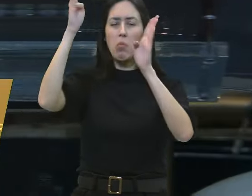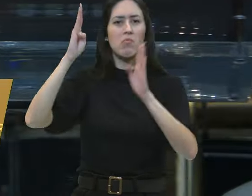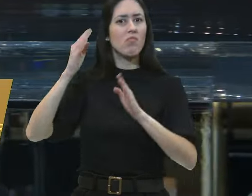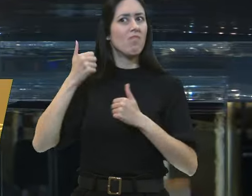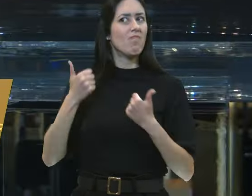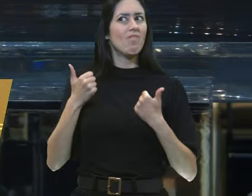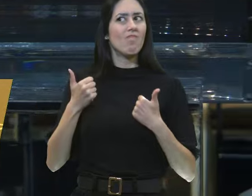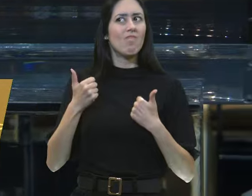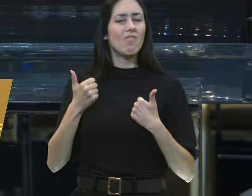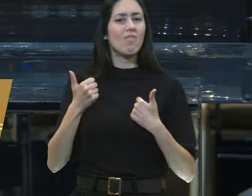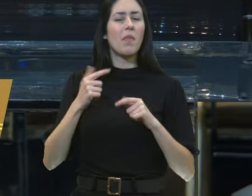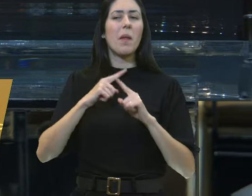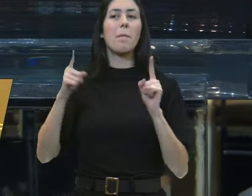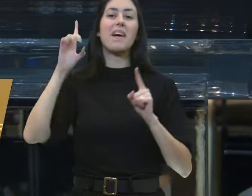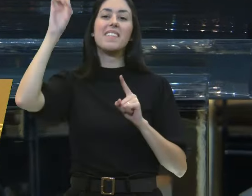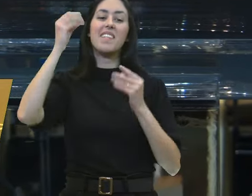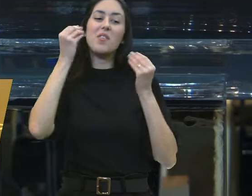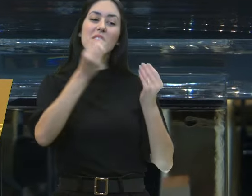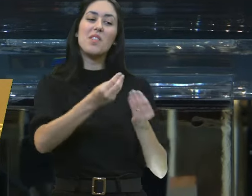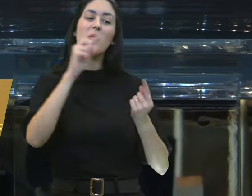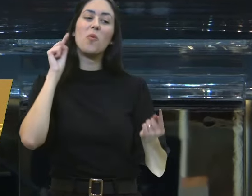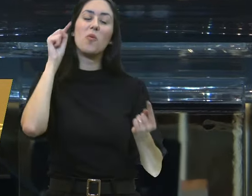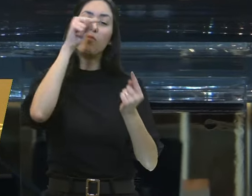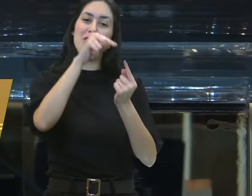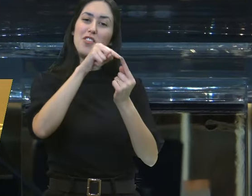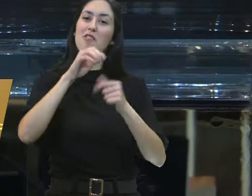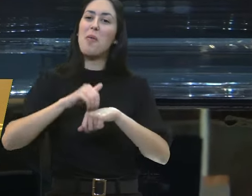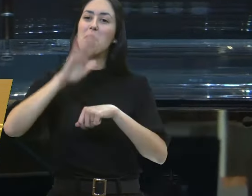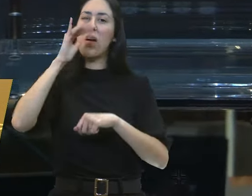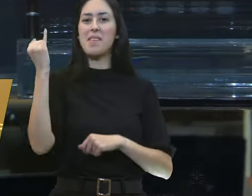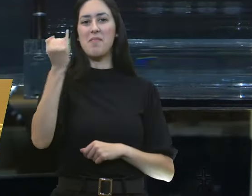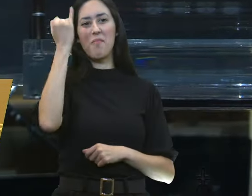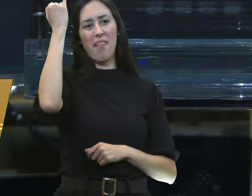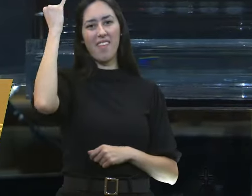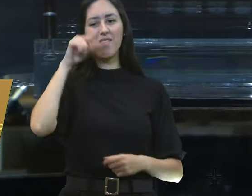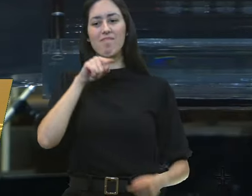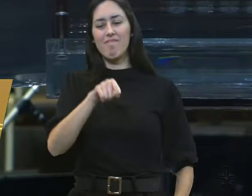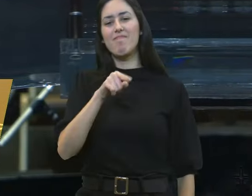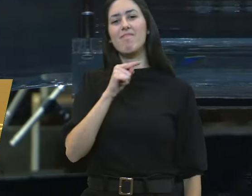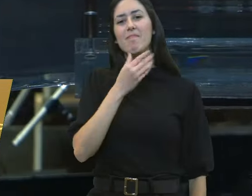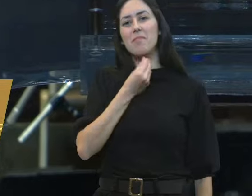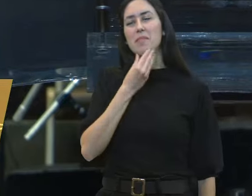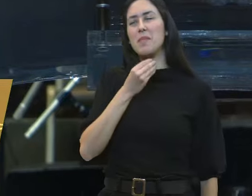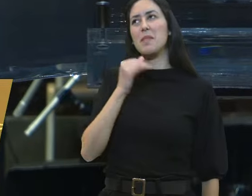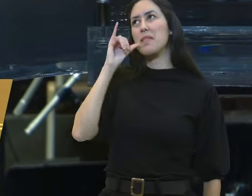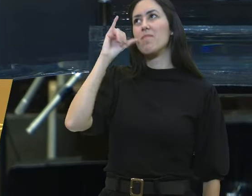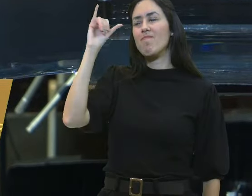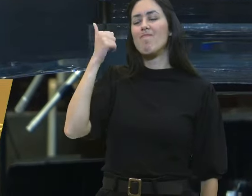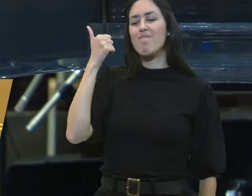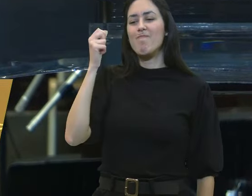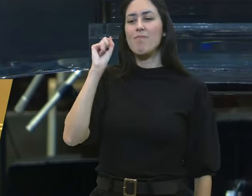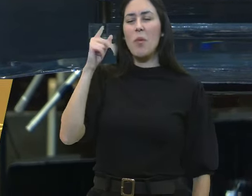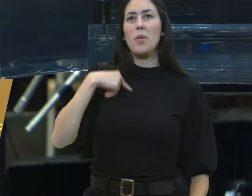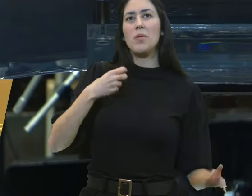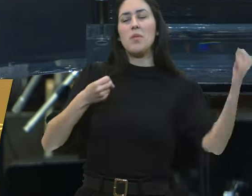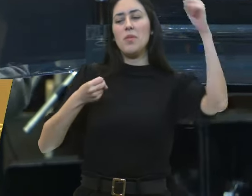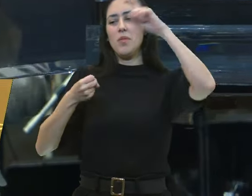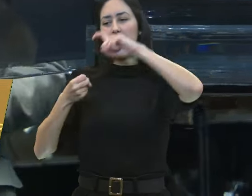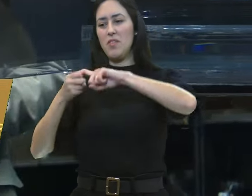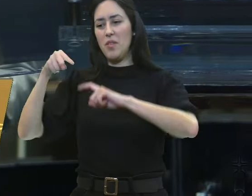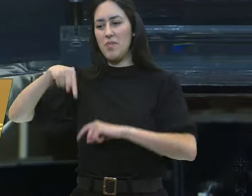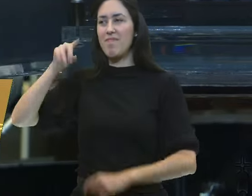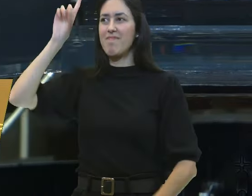mas Deus deu uma missão maior. E ele volta para usar daquilo que Deus tinha colocado